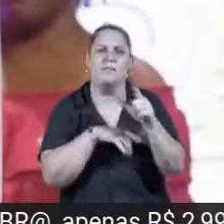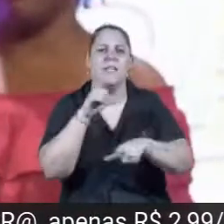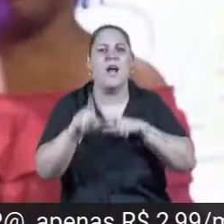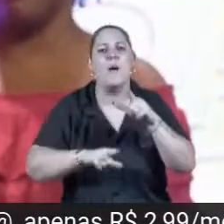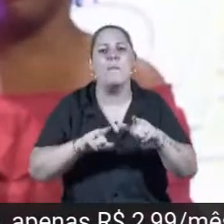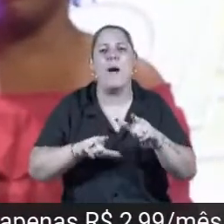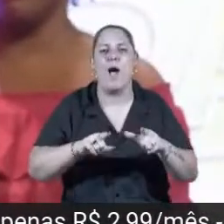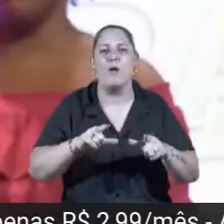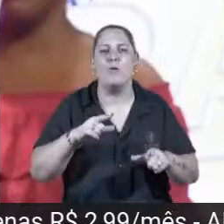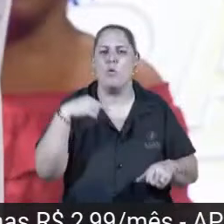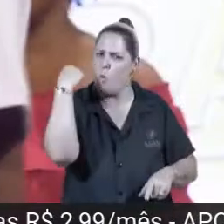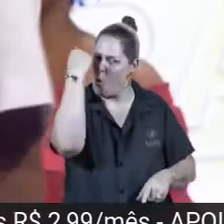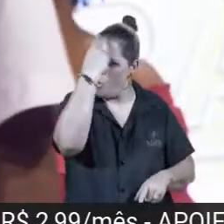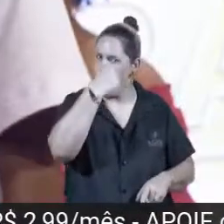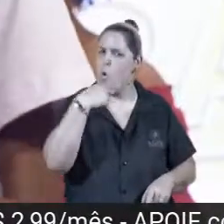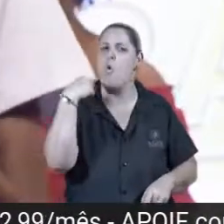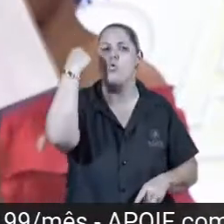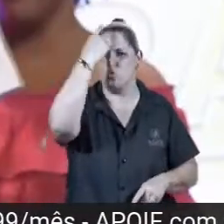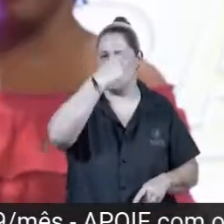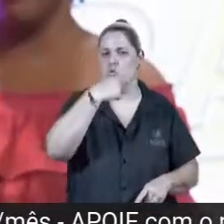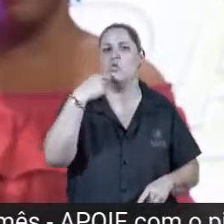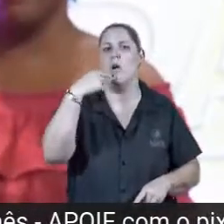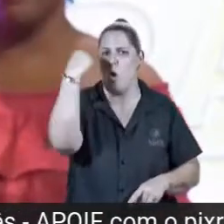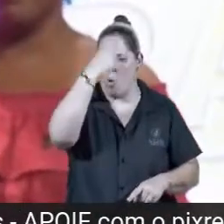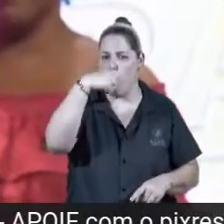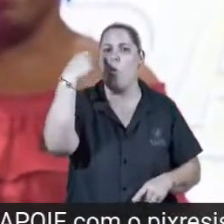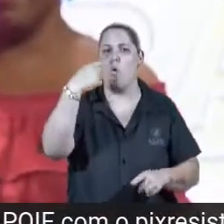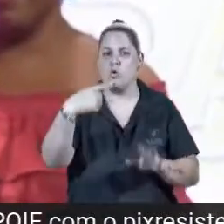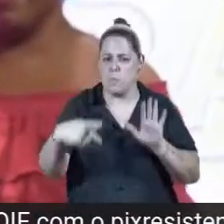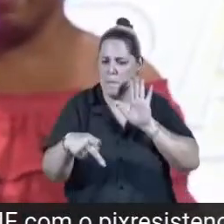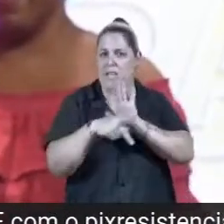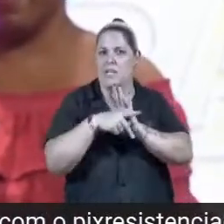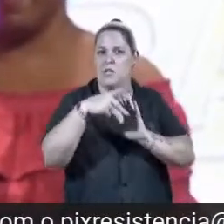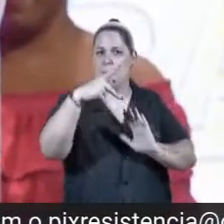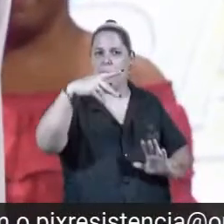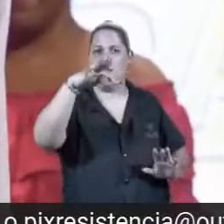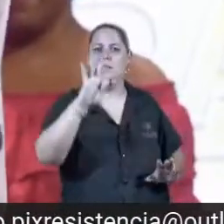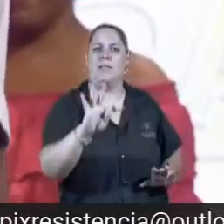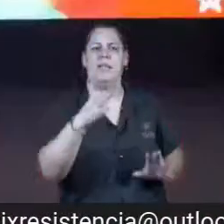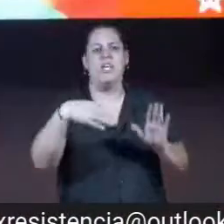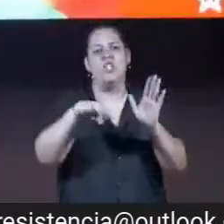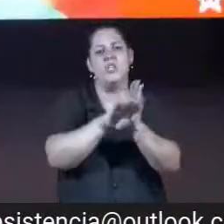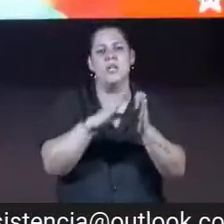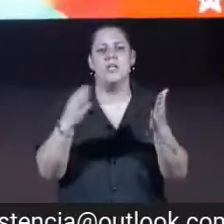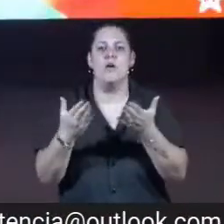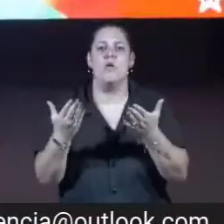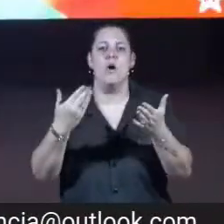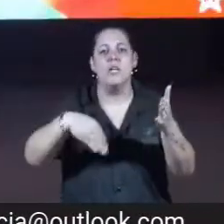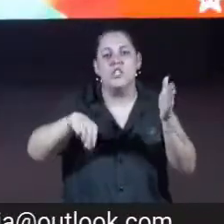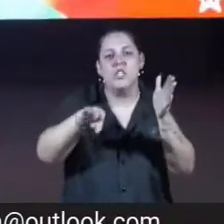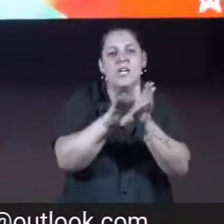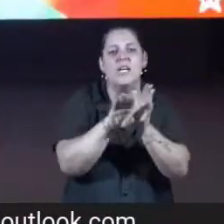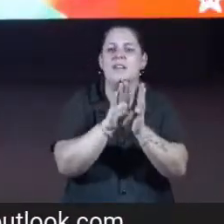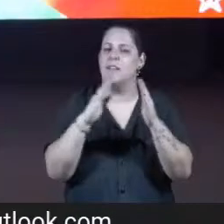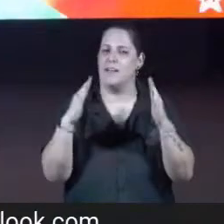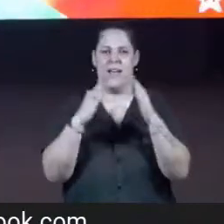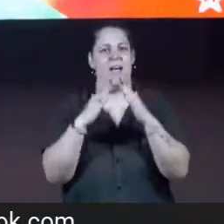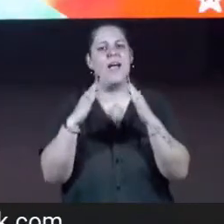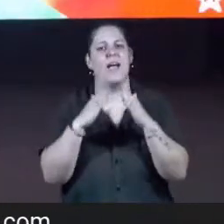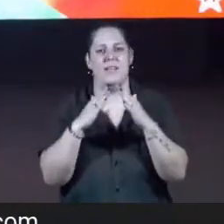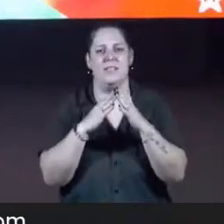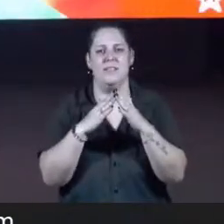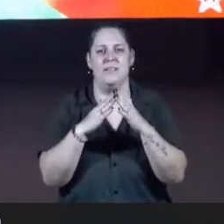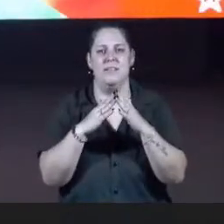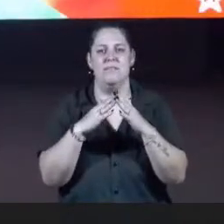seu rosto, né, esse seu rosto é o rosto do PT. Então, assim, você está chegando agora, você está chegando em casa. Né, e